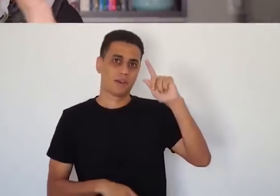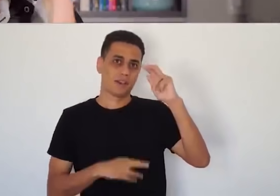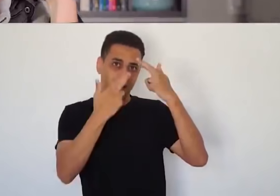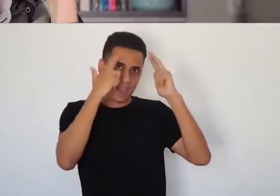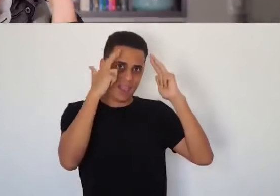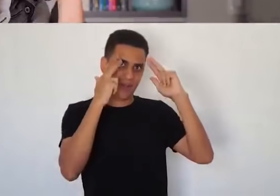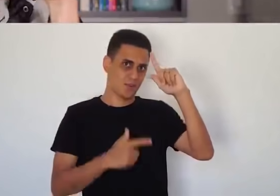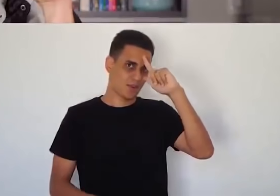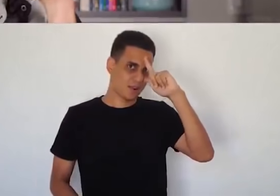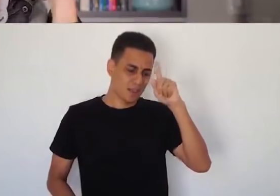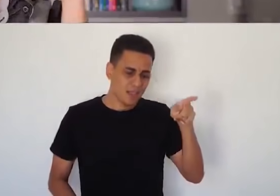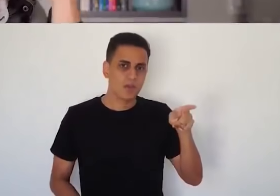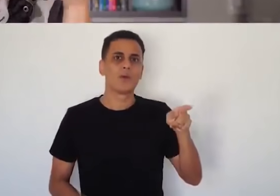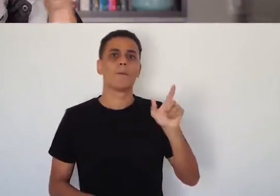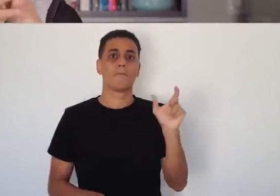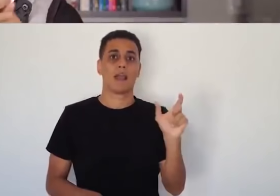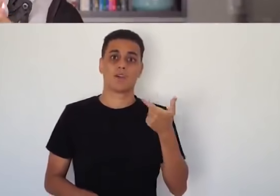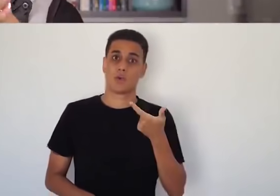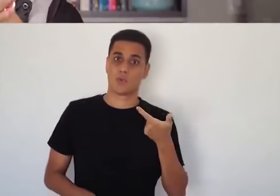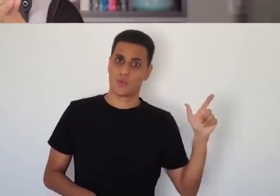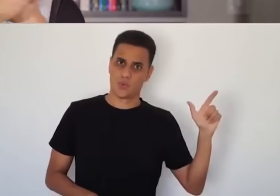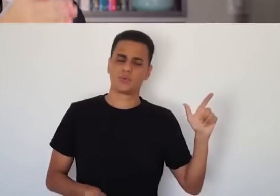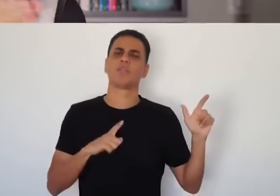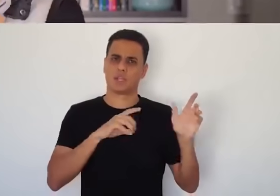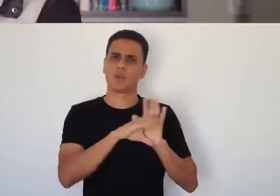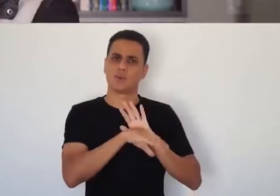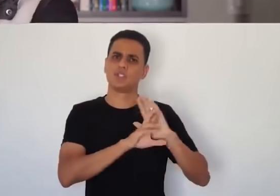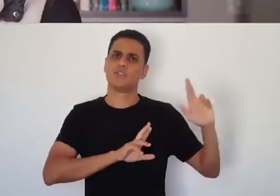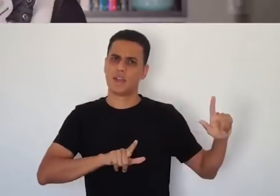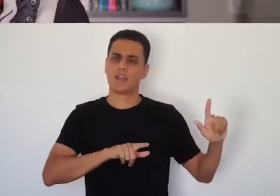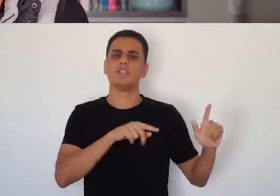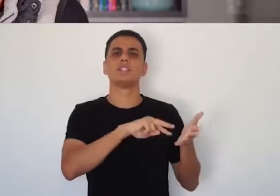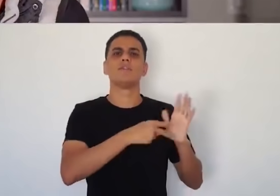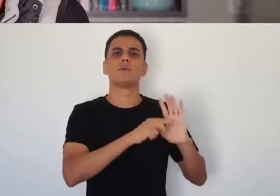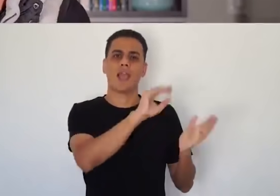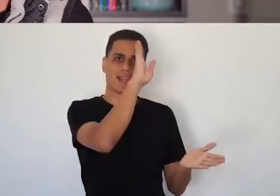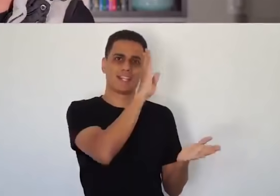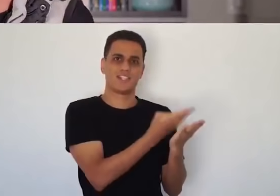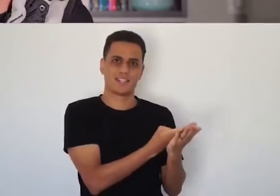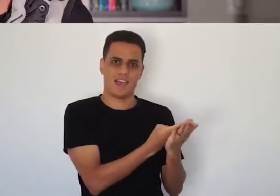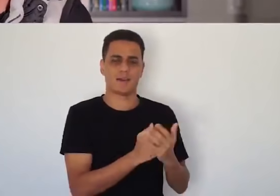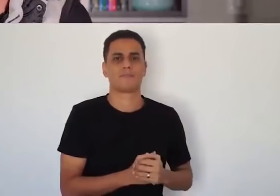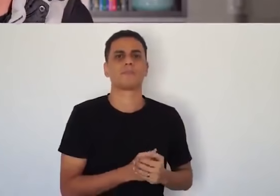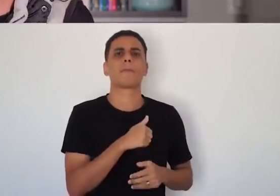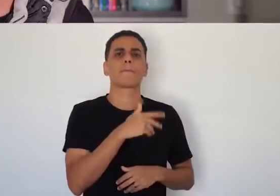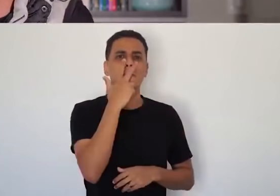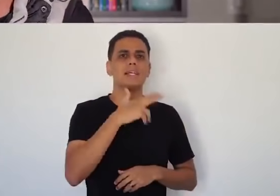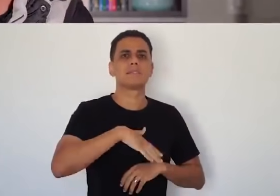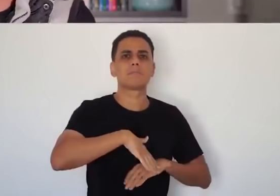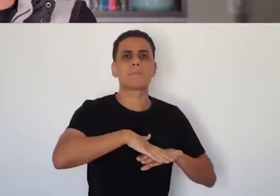A minha mente, o meu intelecto realmente concorda com essas expressões